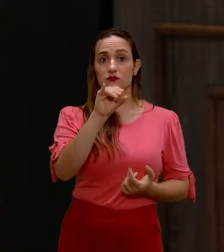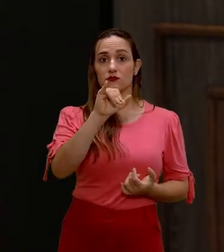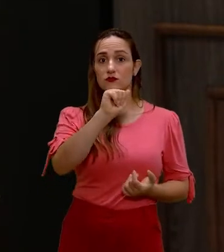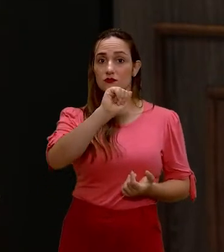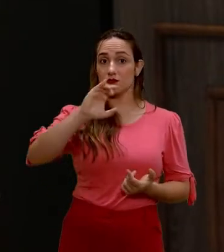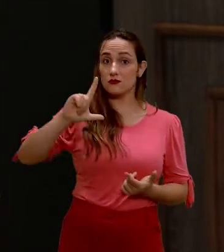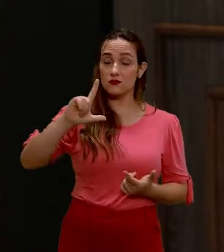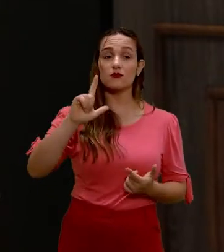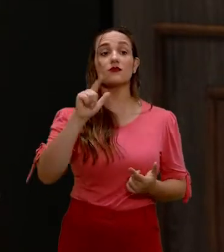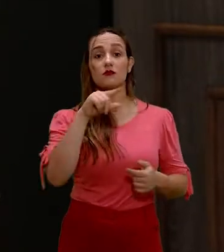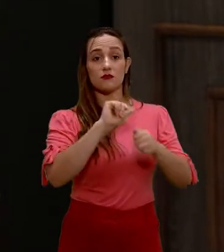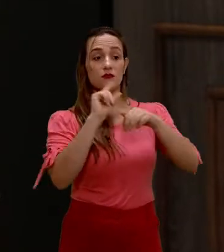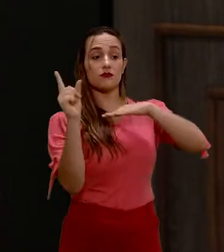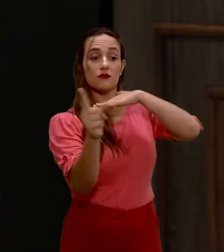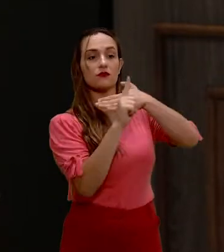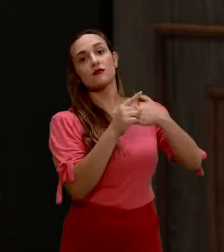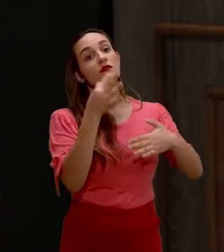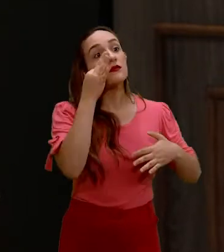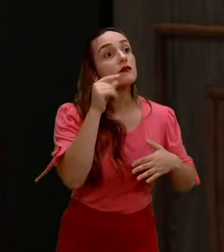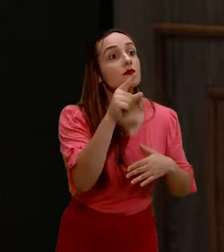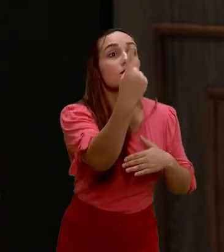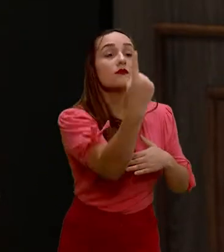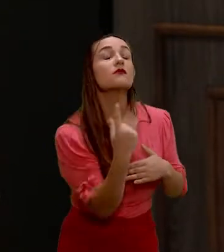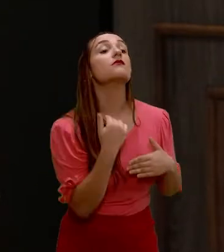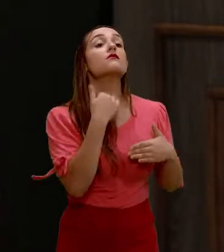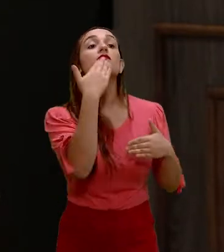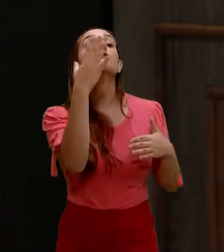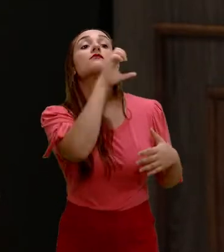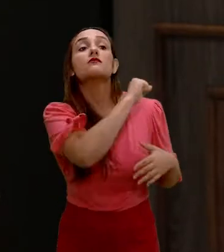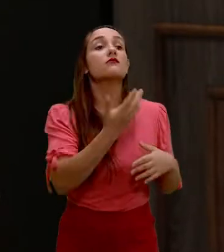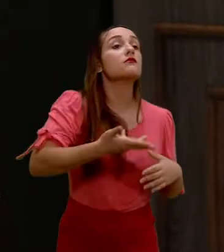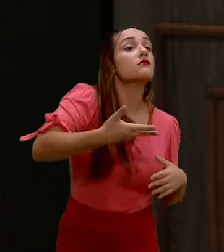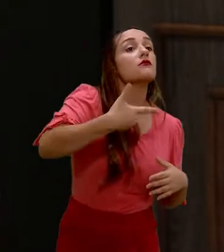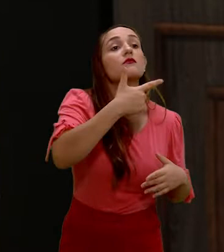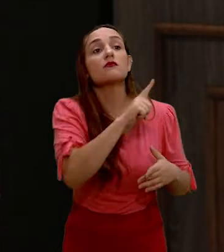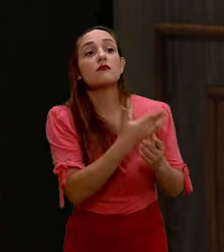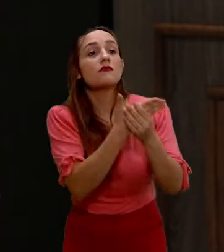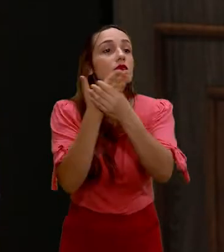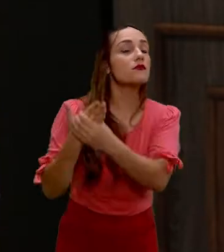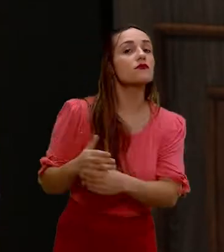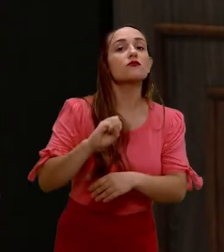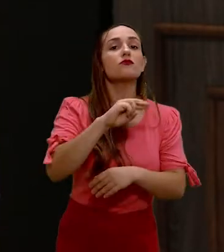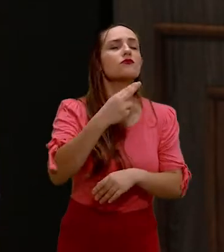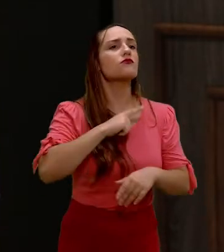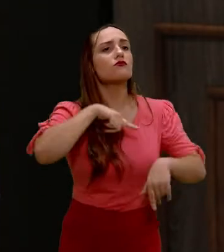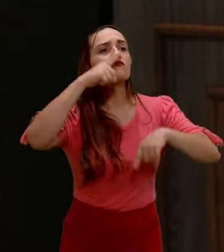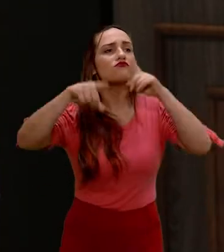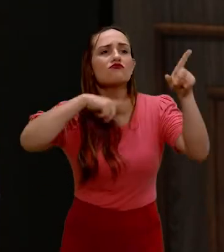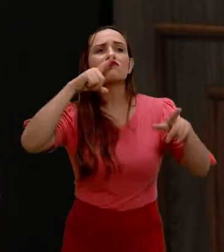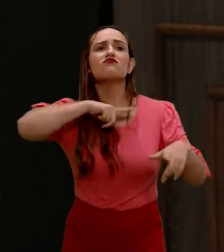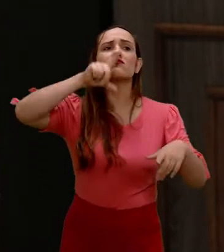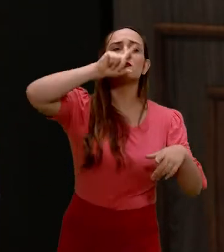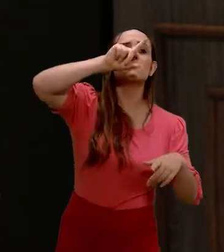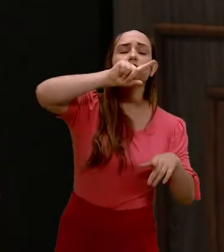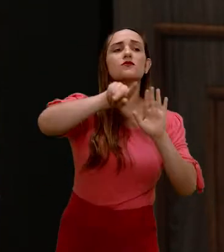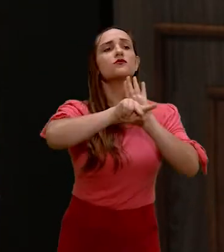para fazer aqueles atendimentos de urgência, de padronização exclusiva do